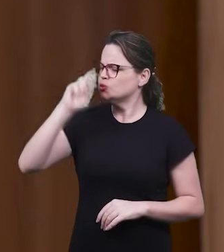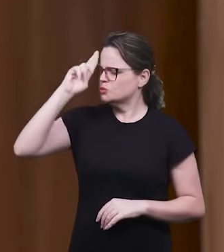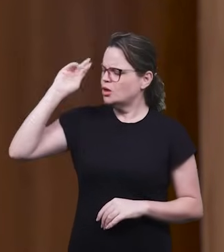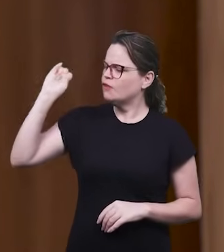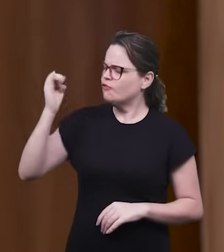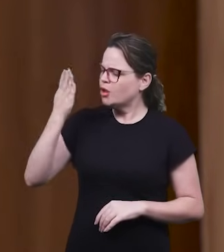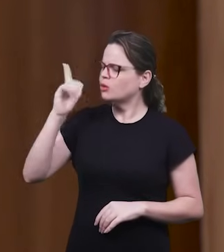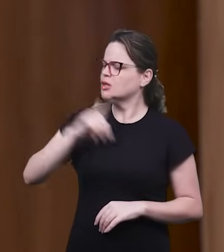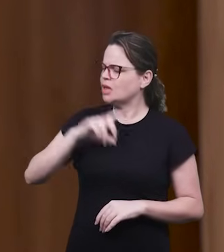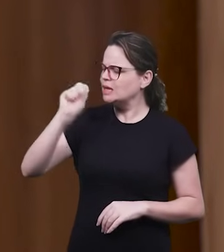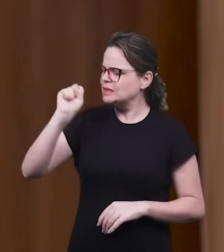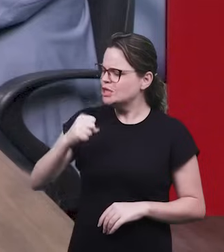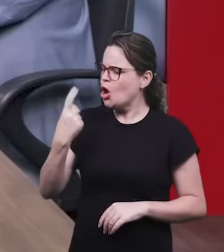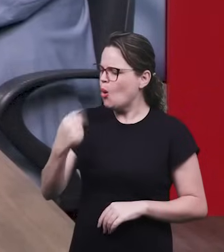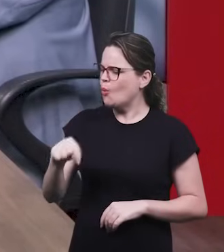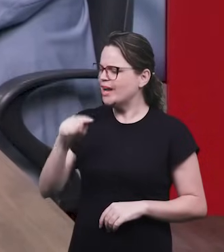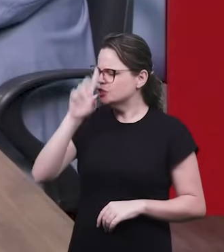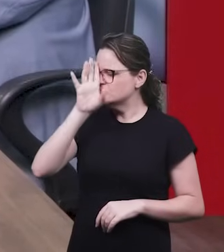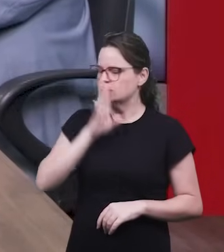tem sim. Ele, crente novo, né?